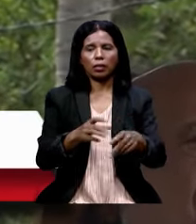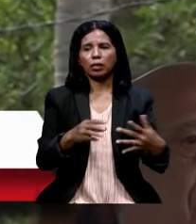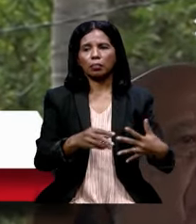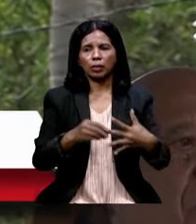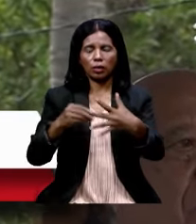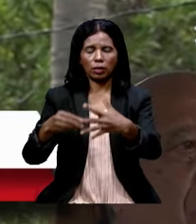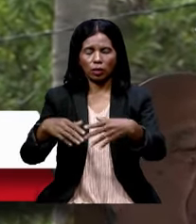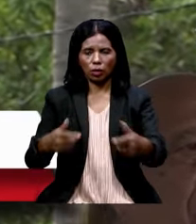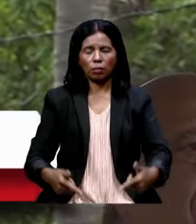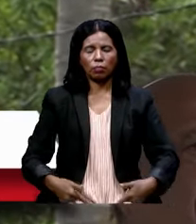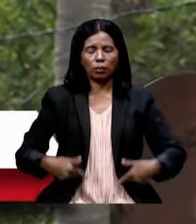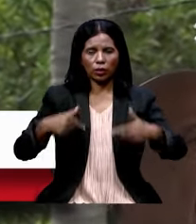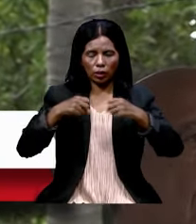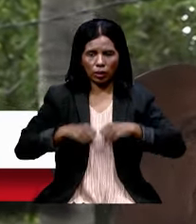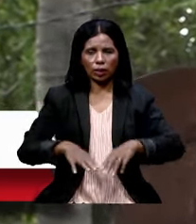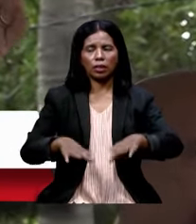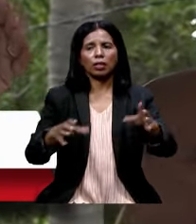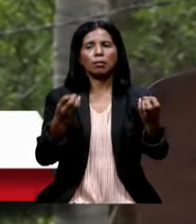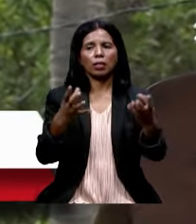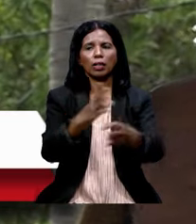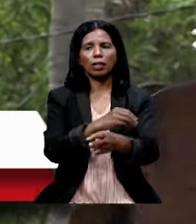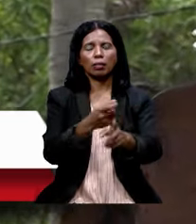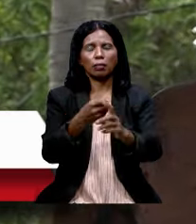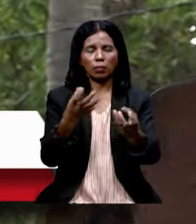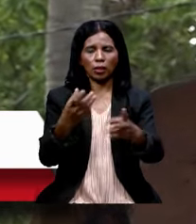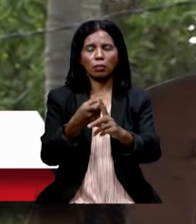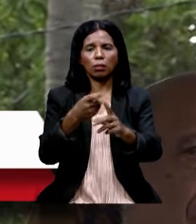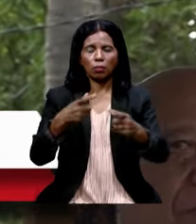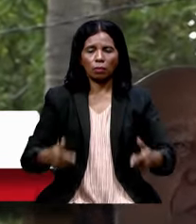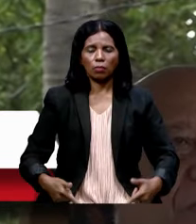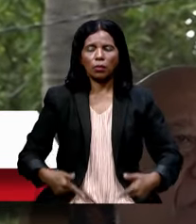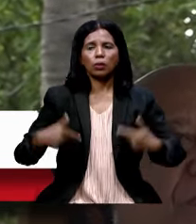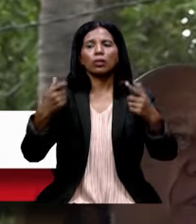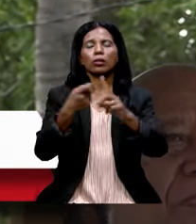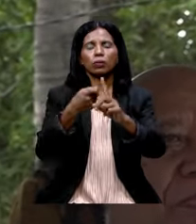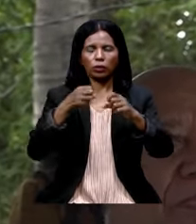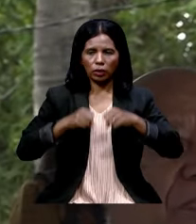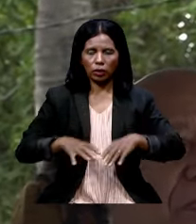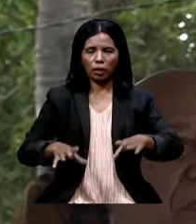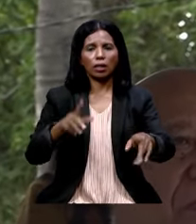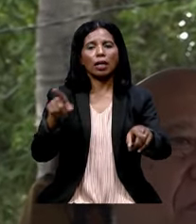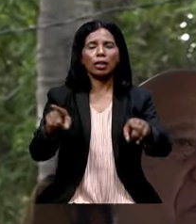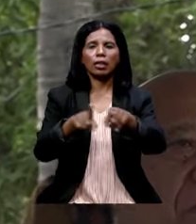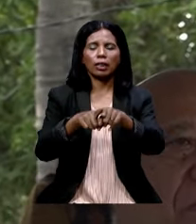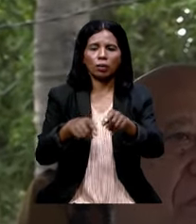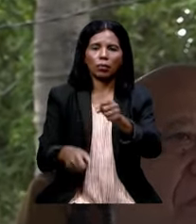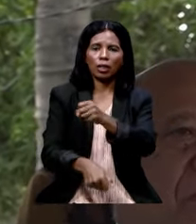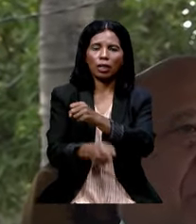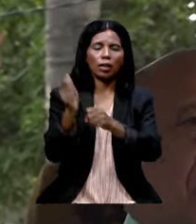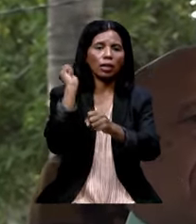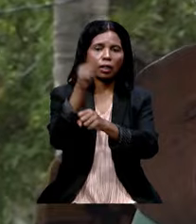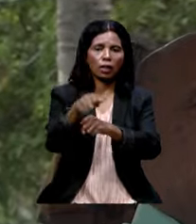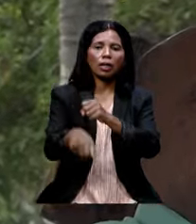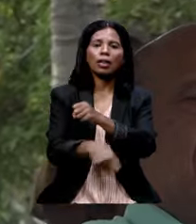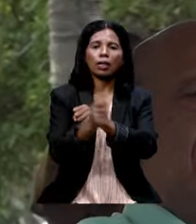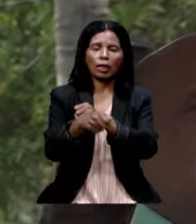Moris e Tasi Ibung, né? Barak Liu Moris Hosi Tasi. Hanesang pescadores. E reconhece